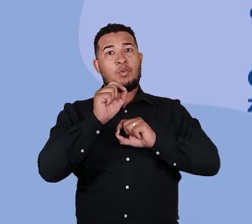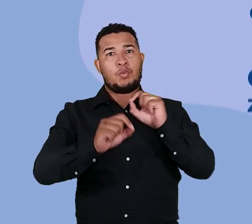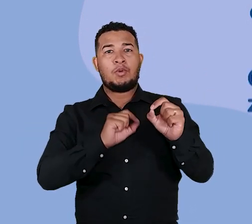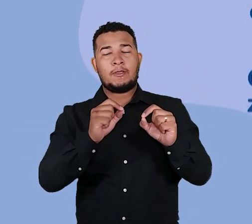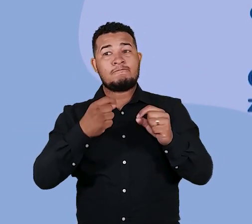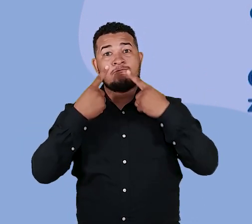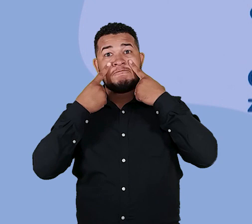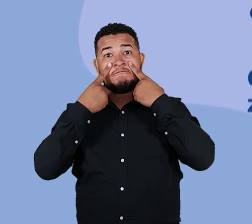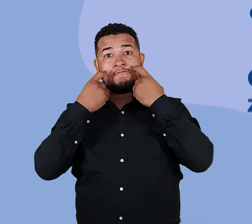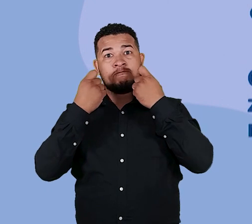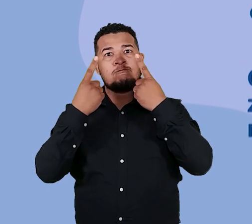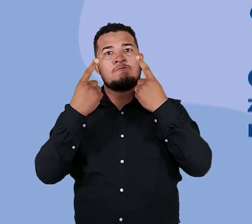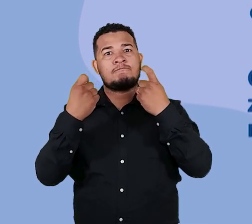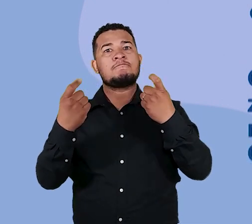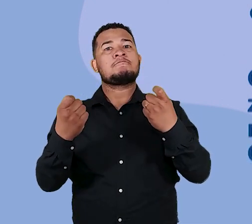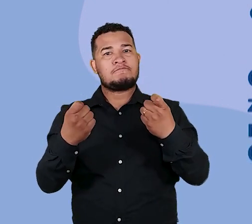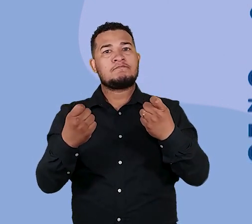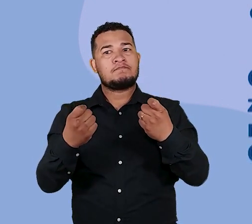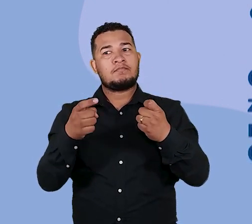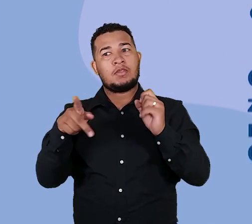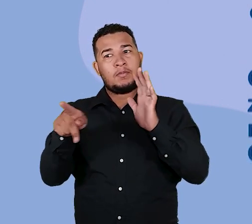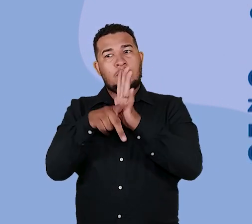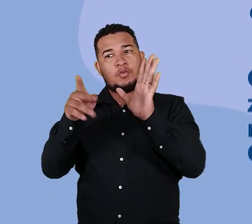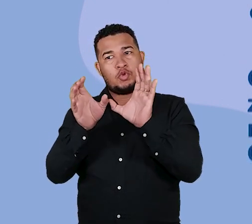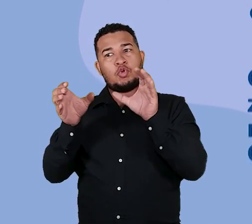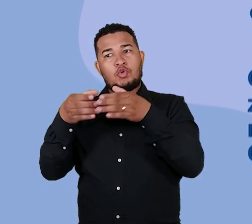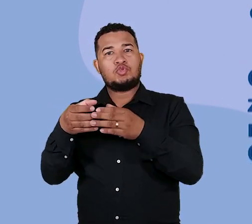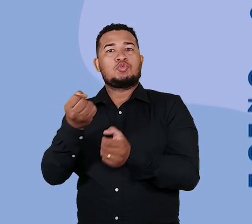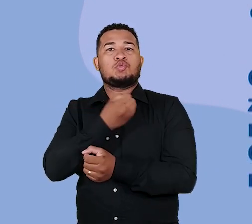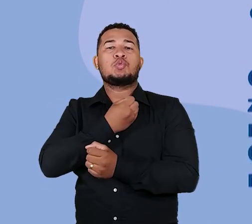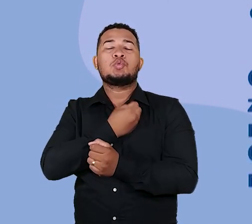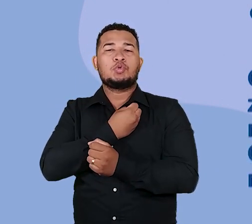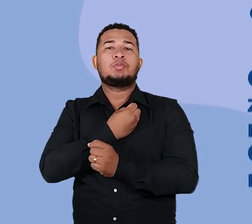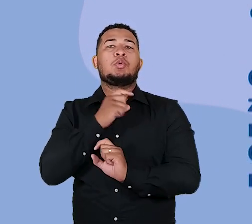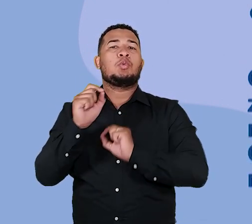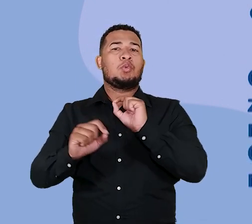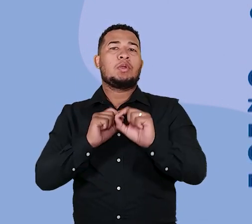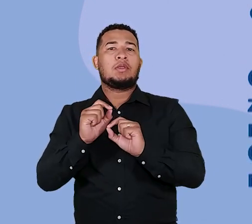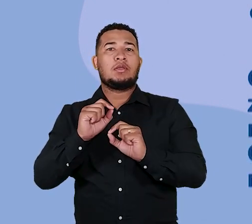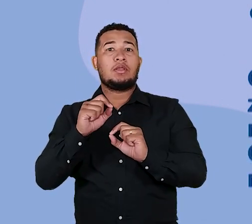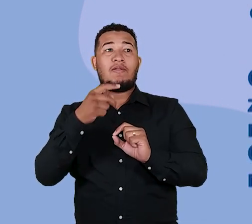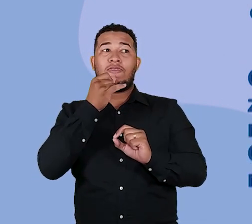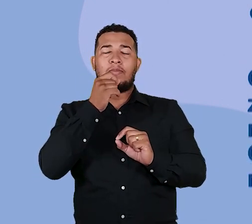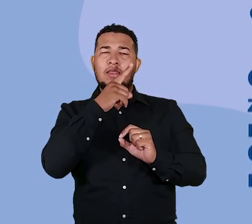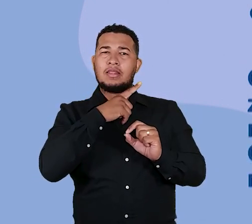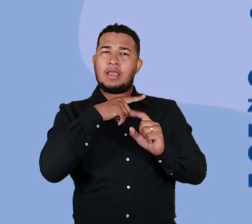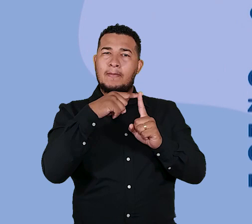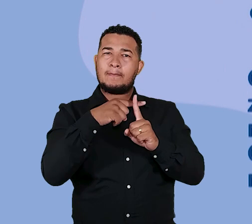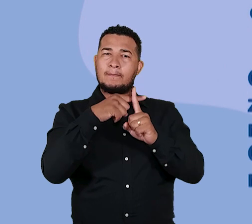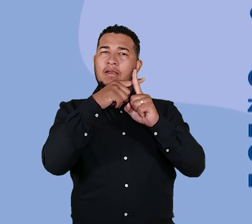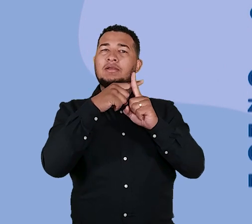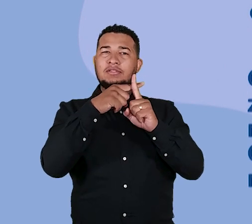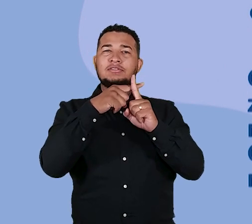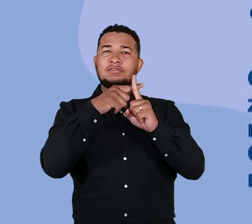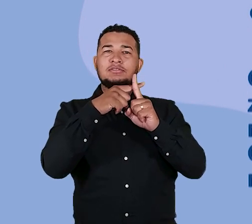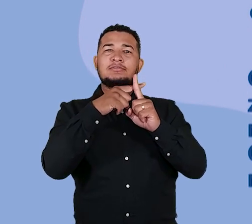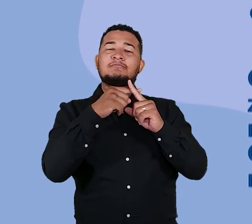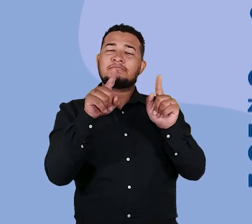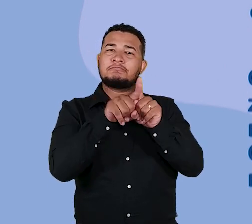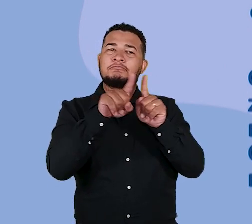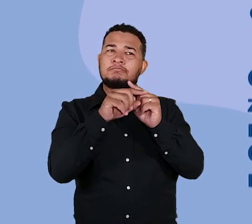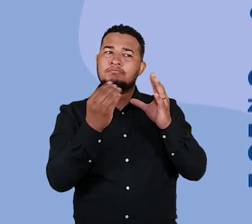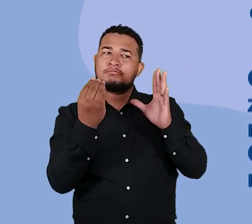Agora, uma coisa interessante nesse conjunto dos números inteiros é esse maisinho aí